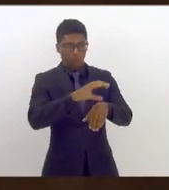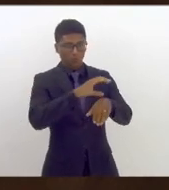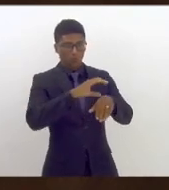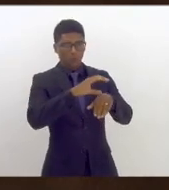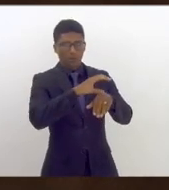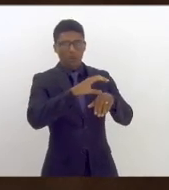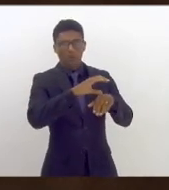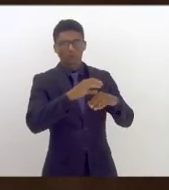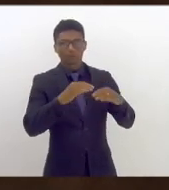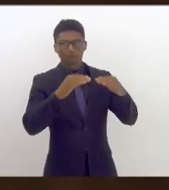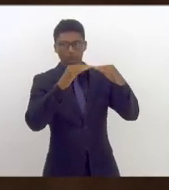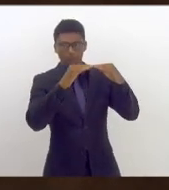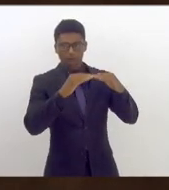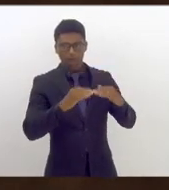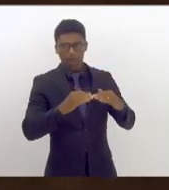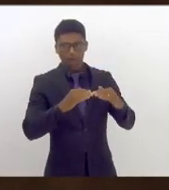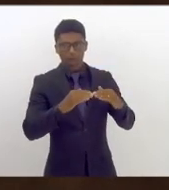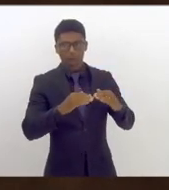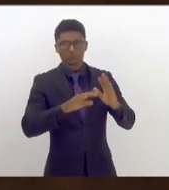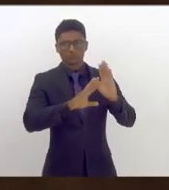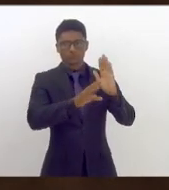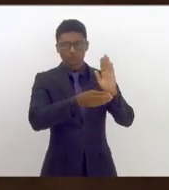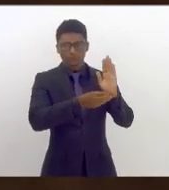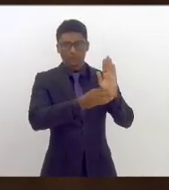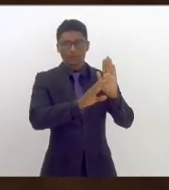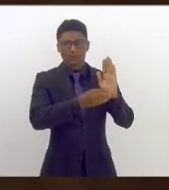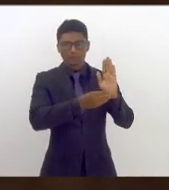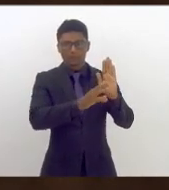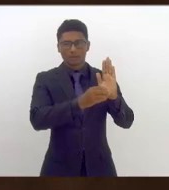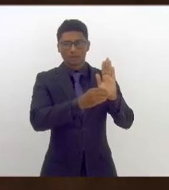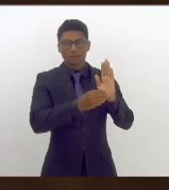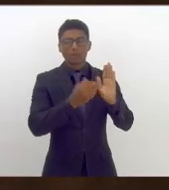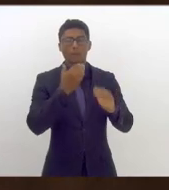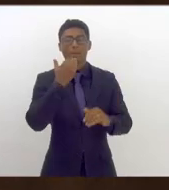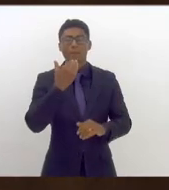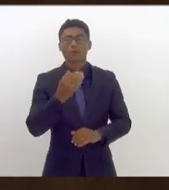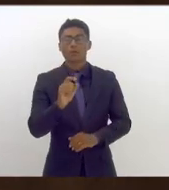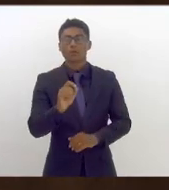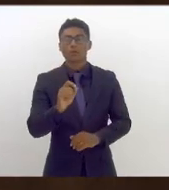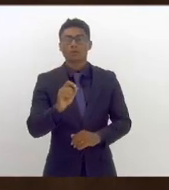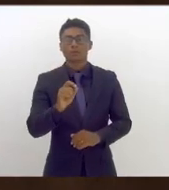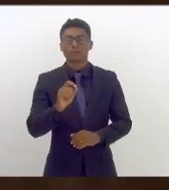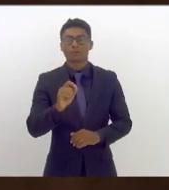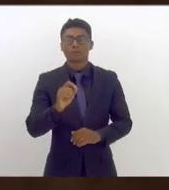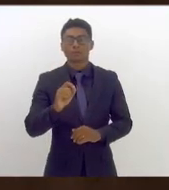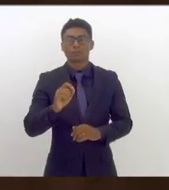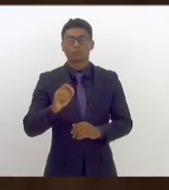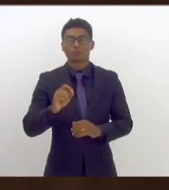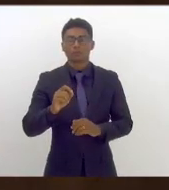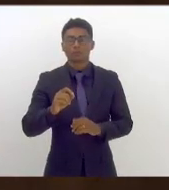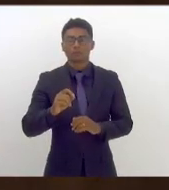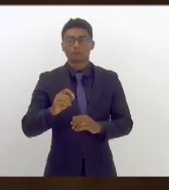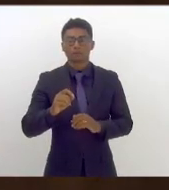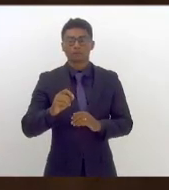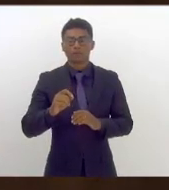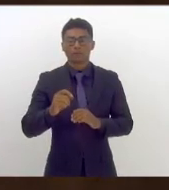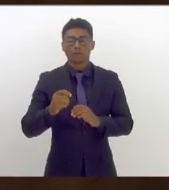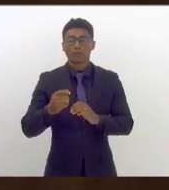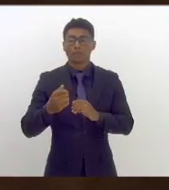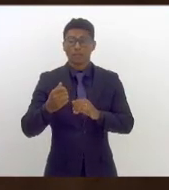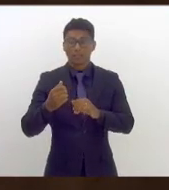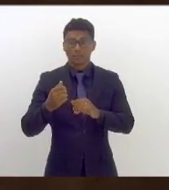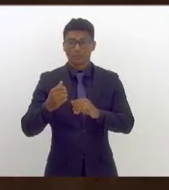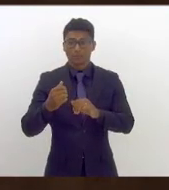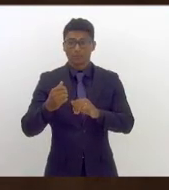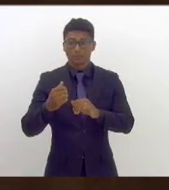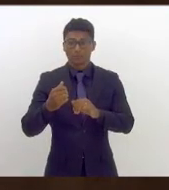constitucionalidade, com emendas, pedindo forma final... Transformando em substitutivo, pedindo